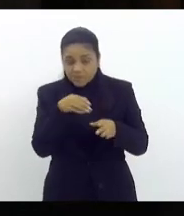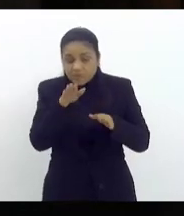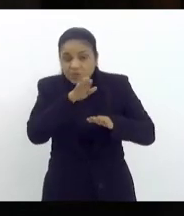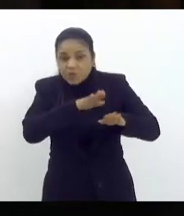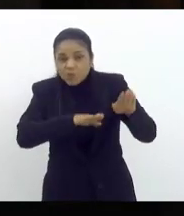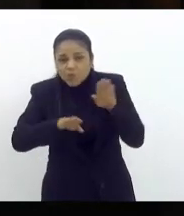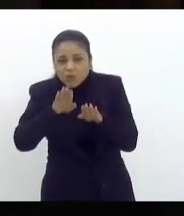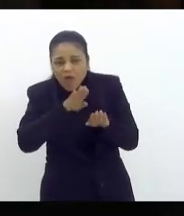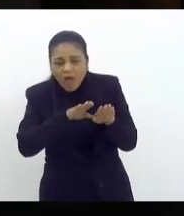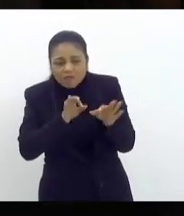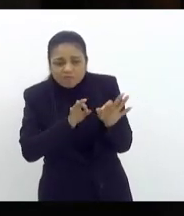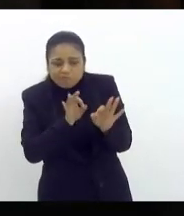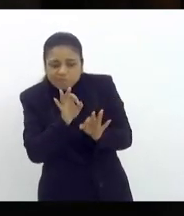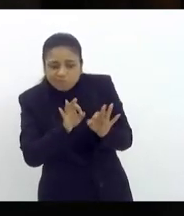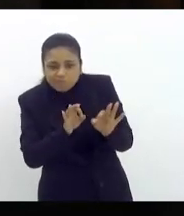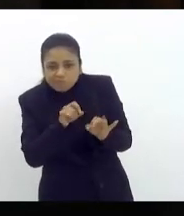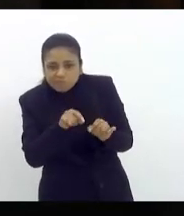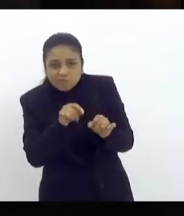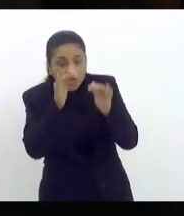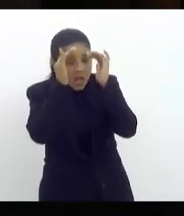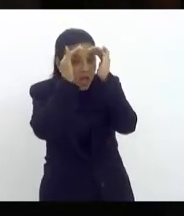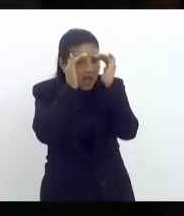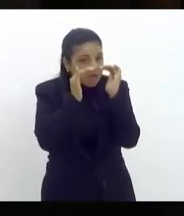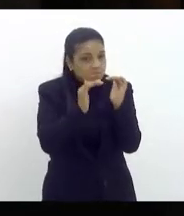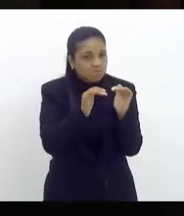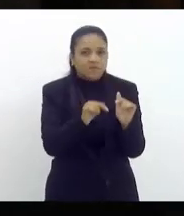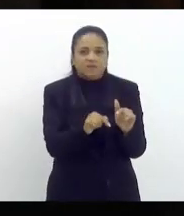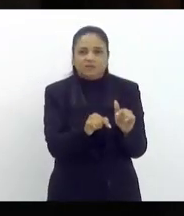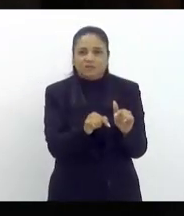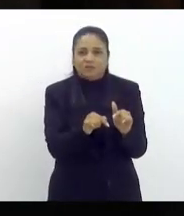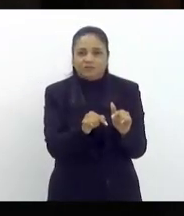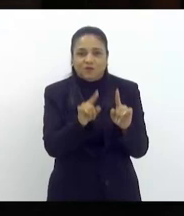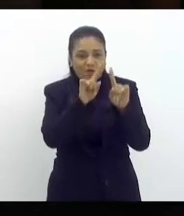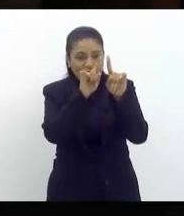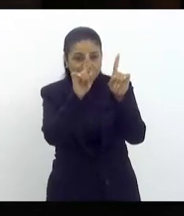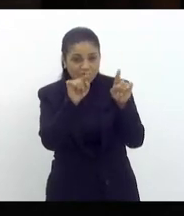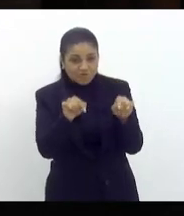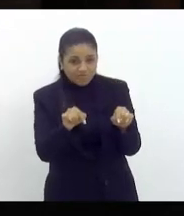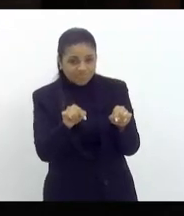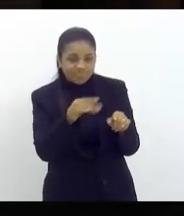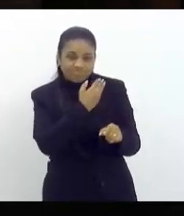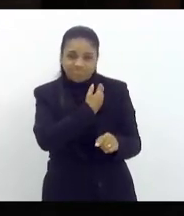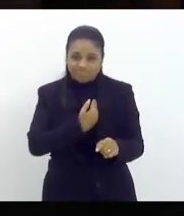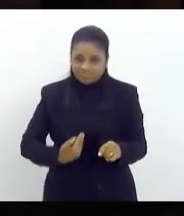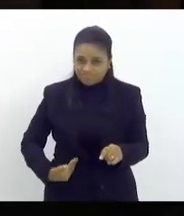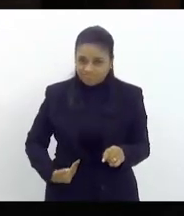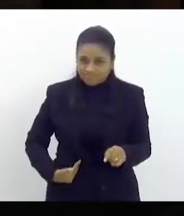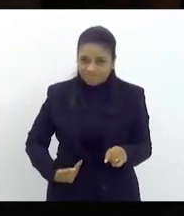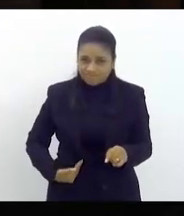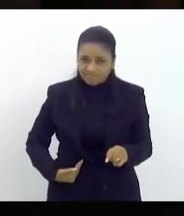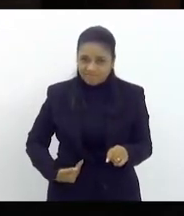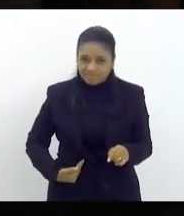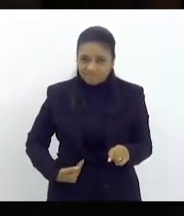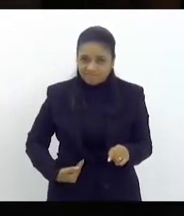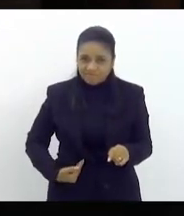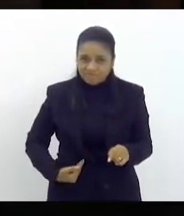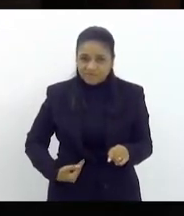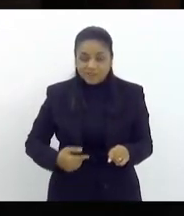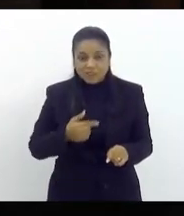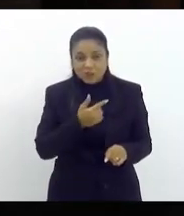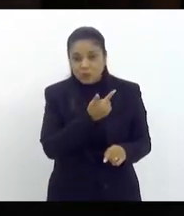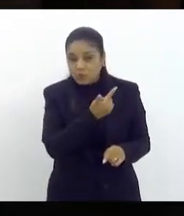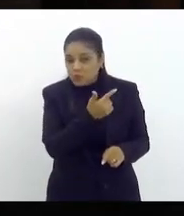programas para se ter o respeito ao funcionalismo público mas que não tenhamos a